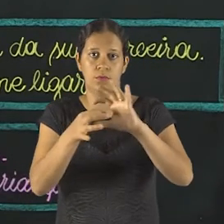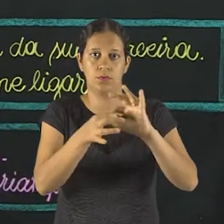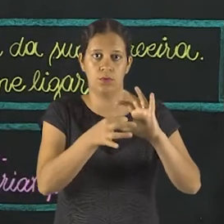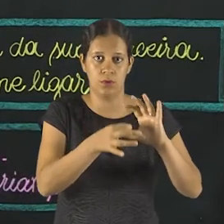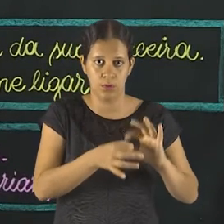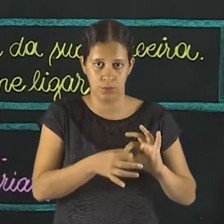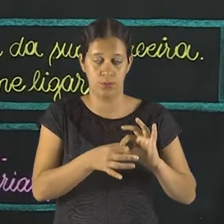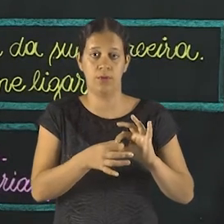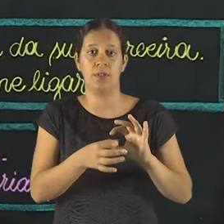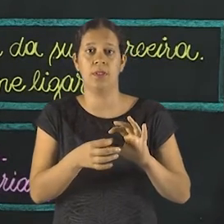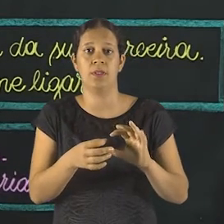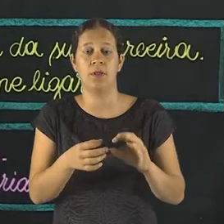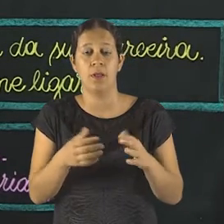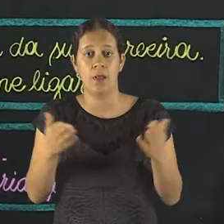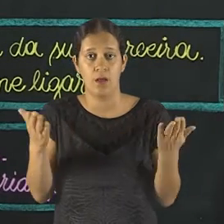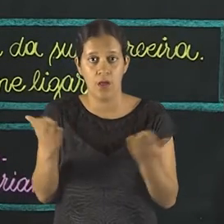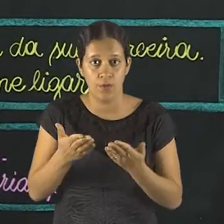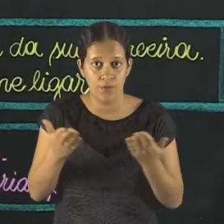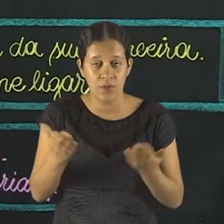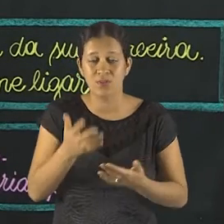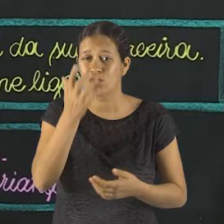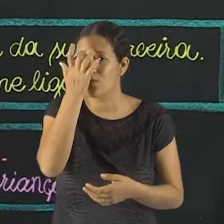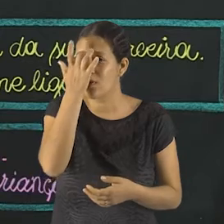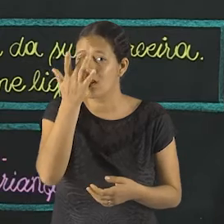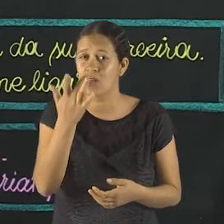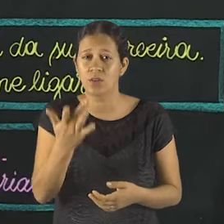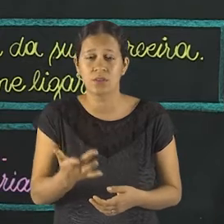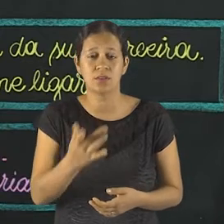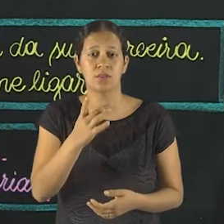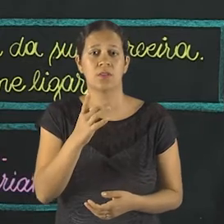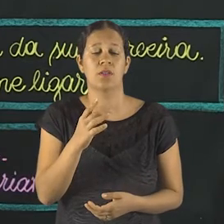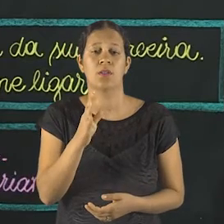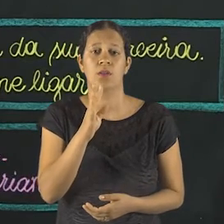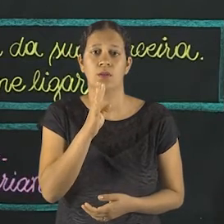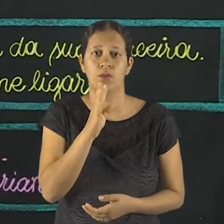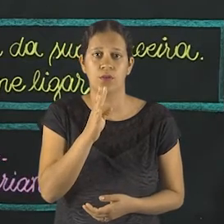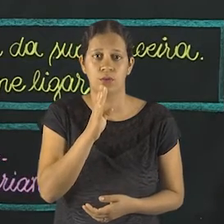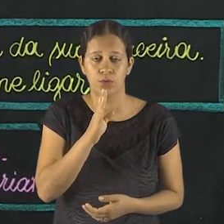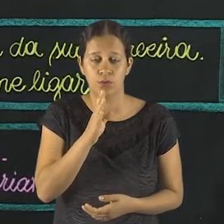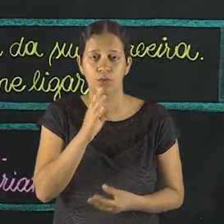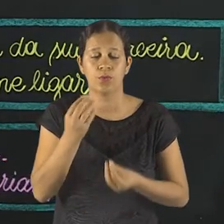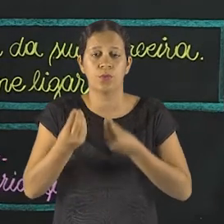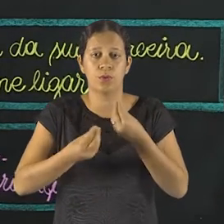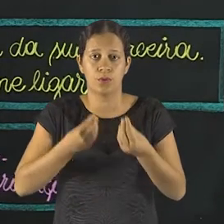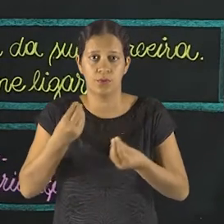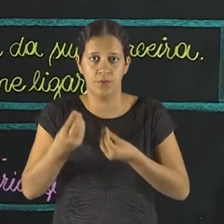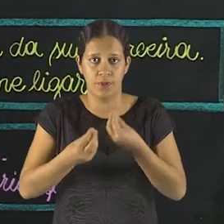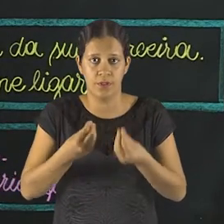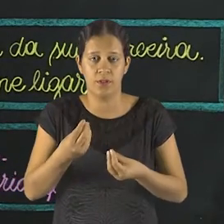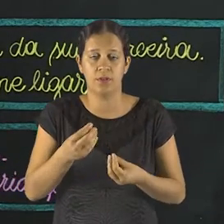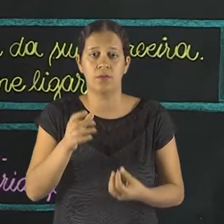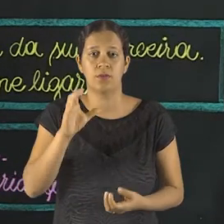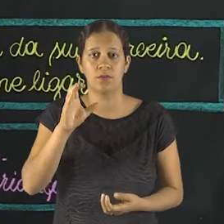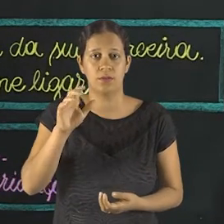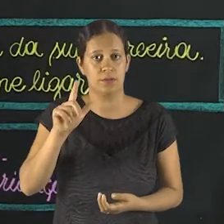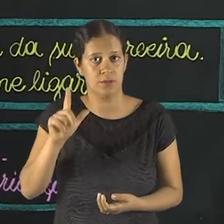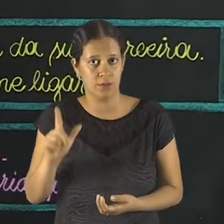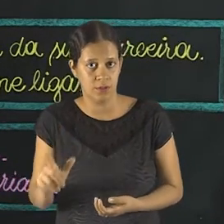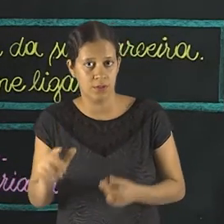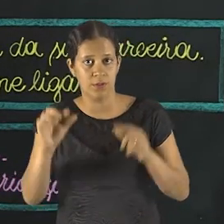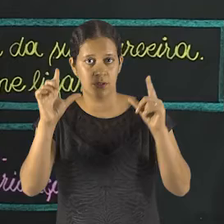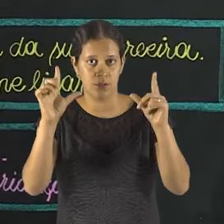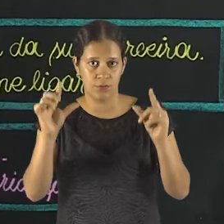o verbo flexionado. Dessa maneira fica fácil reconhecer de que modo a gente pode classificar as orações